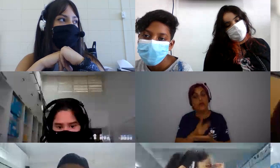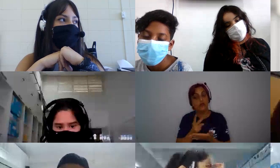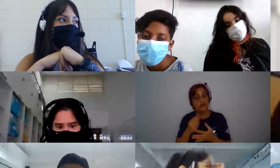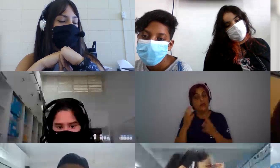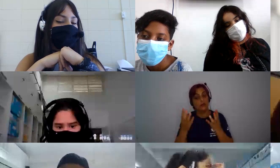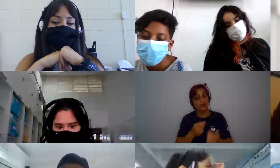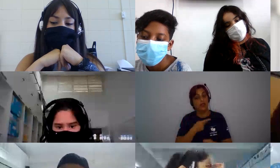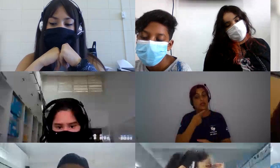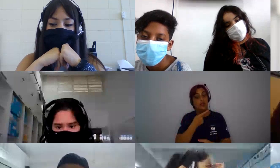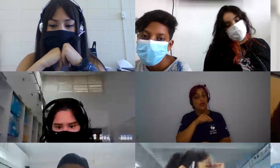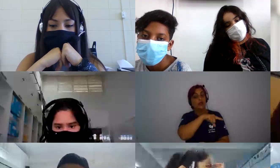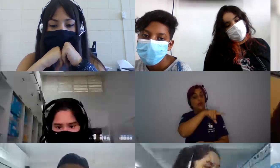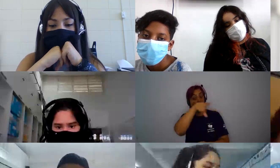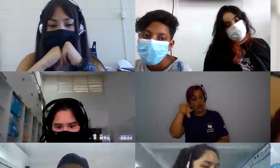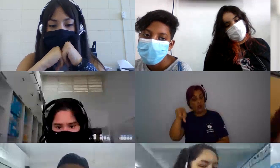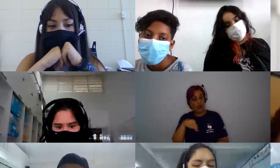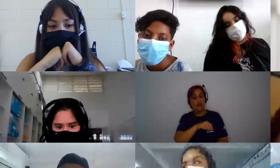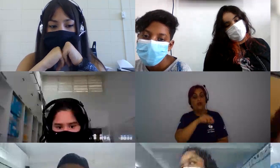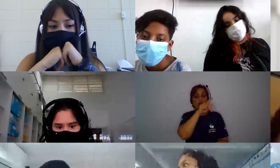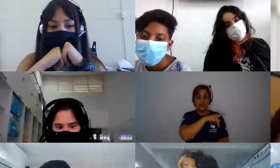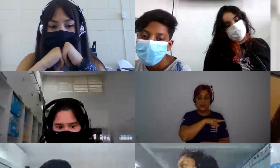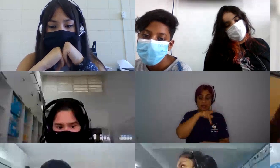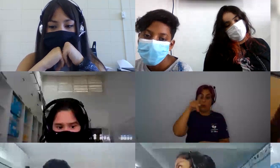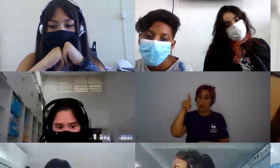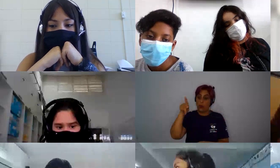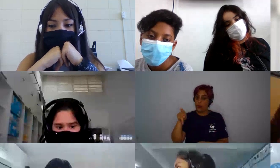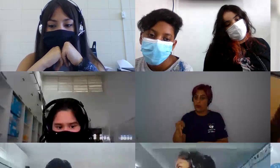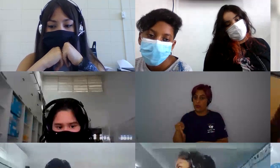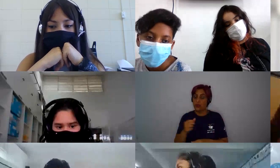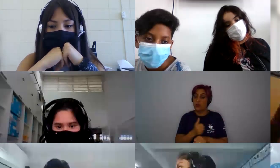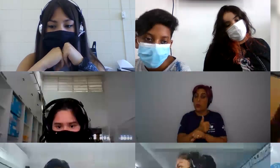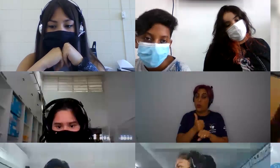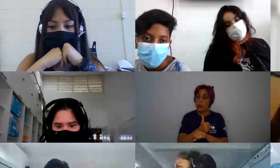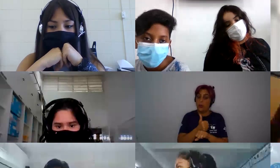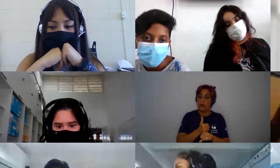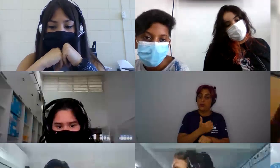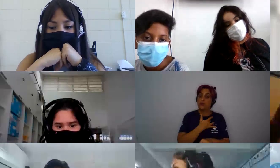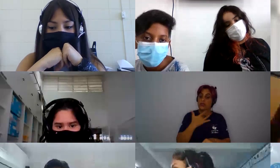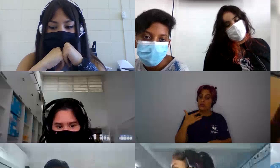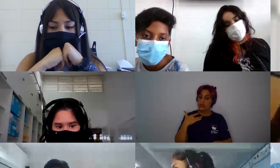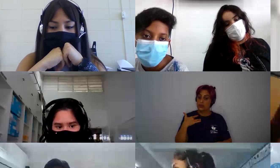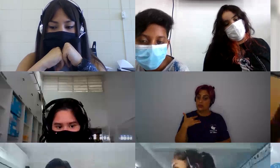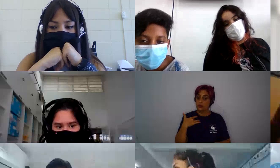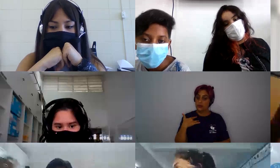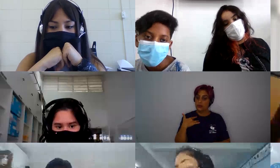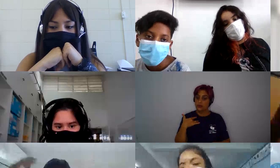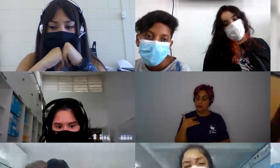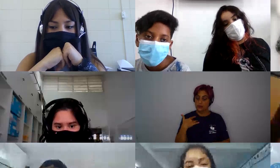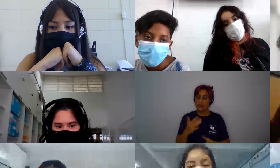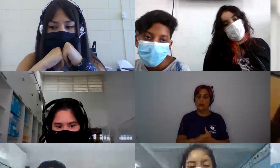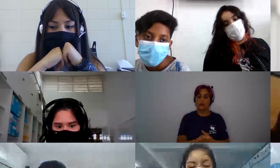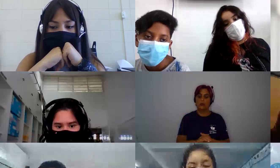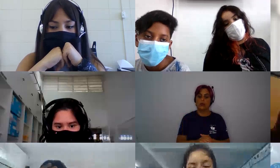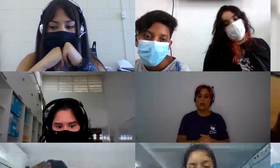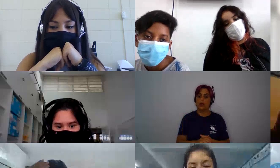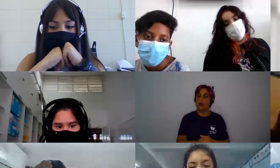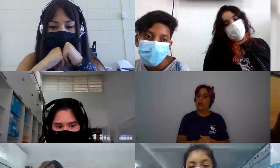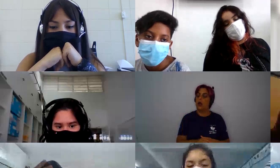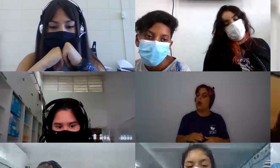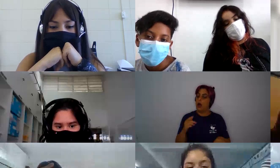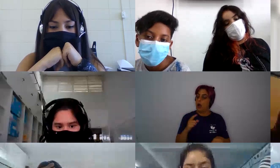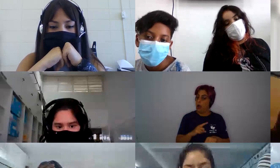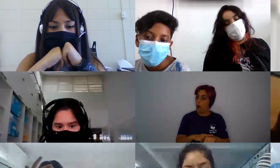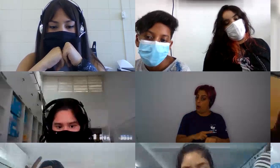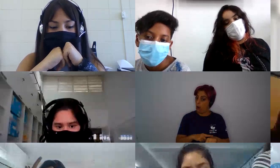você, professorzinho, educador que está me ouvindo, você é profissional de saúde também, se alguém estiver me ouvindo. Está na hora da gente rechear